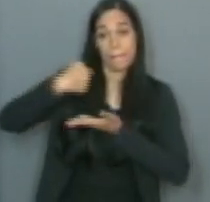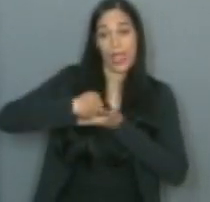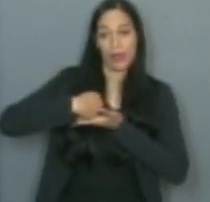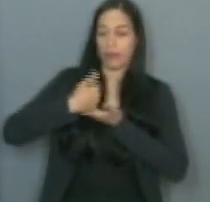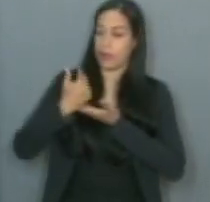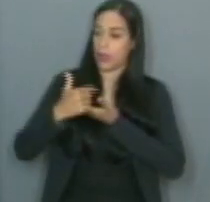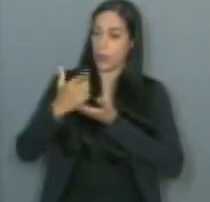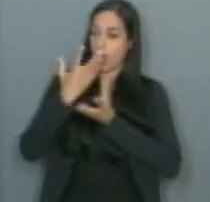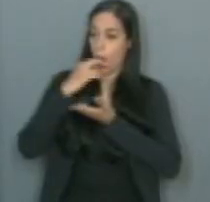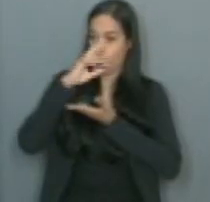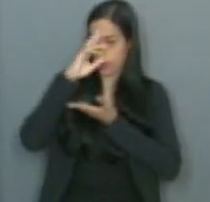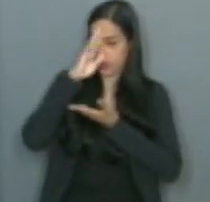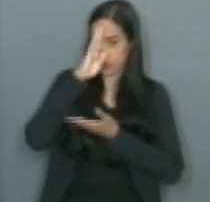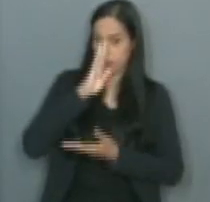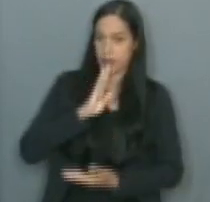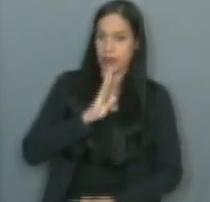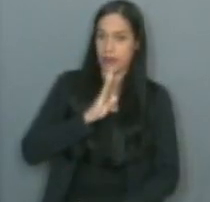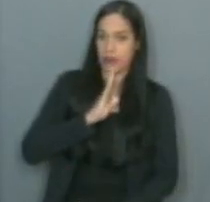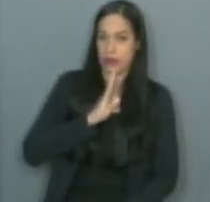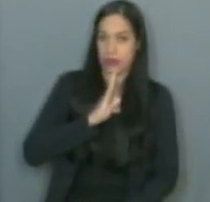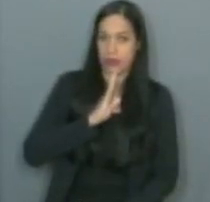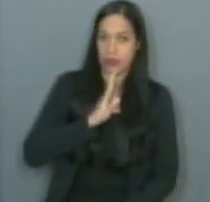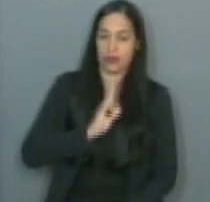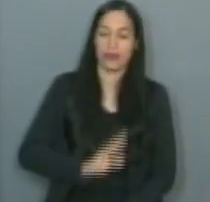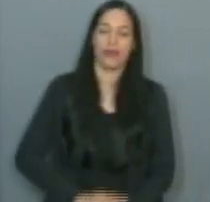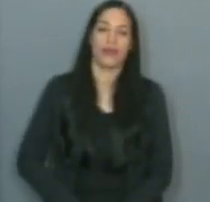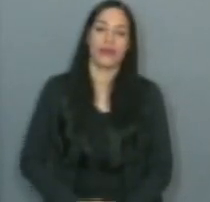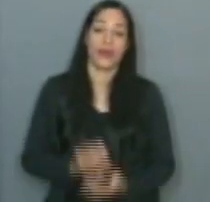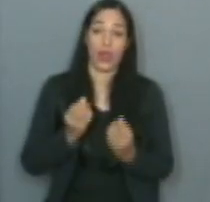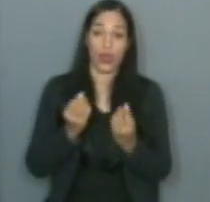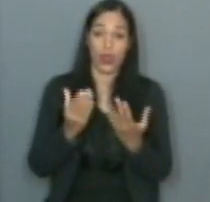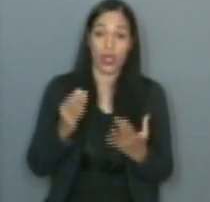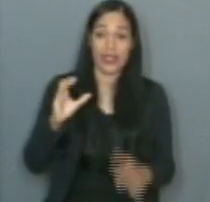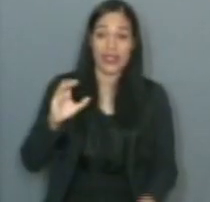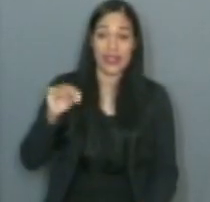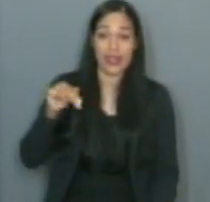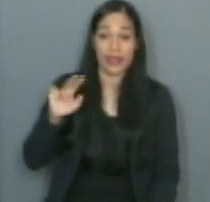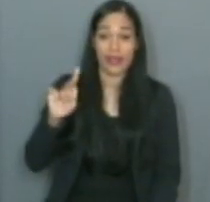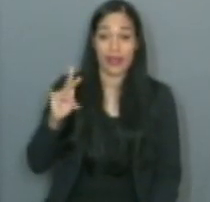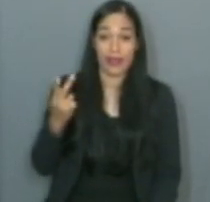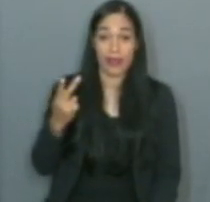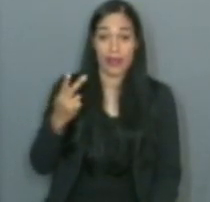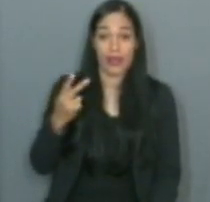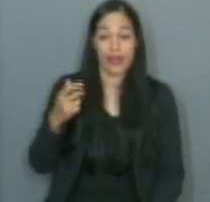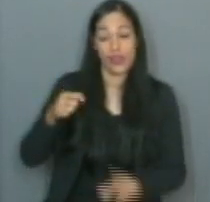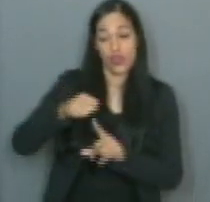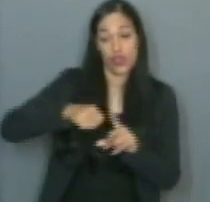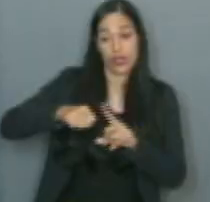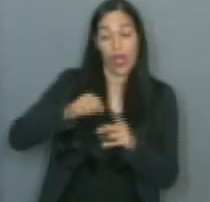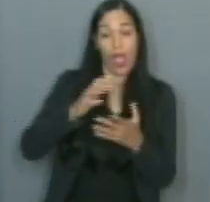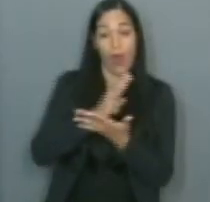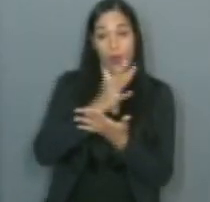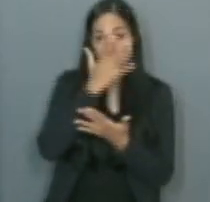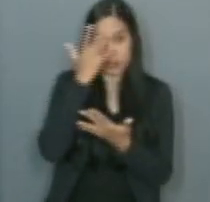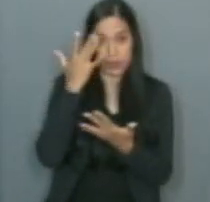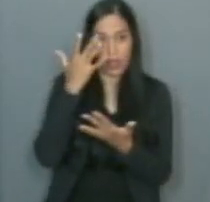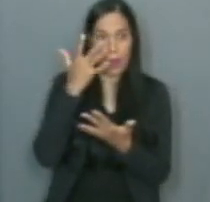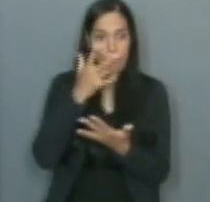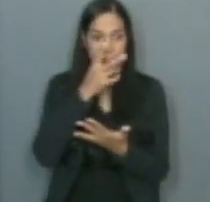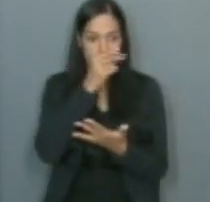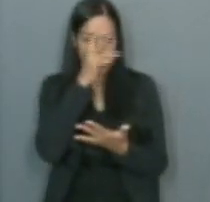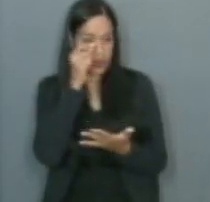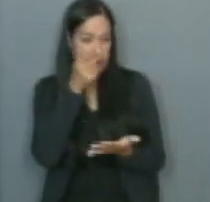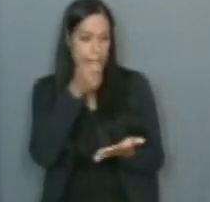graça. Se eu estou dando a CNH social para algumas pessoas, a prefeitura está pagando. Opa,